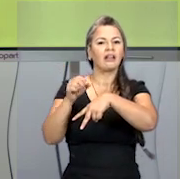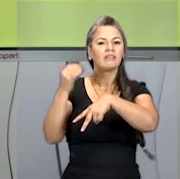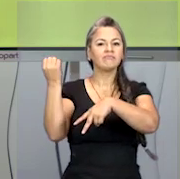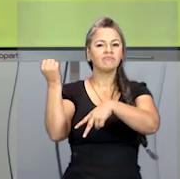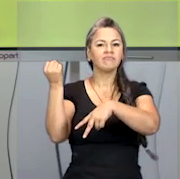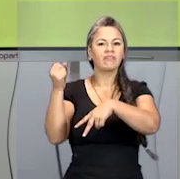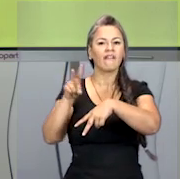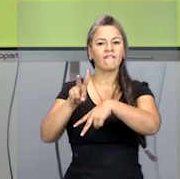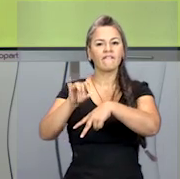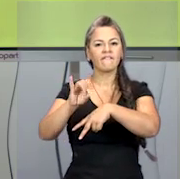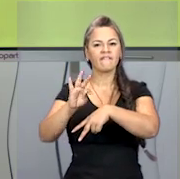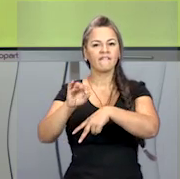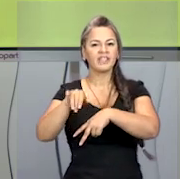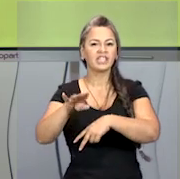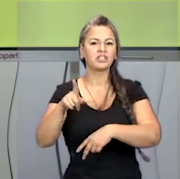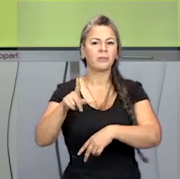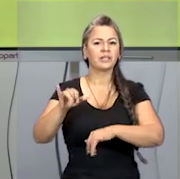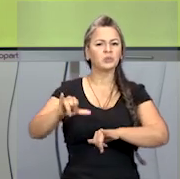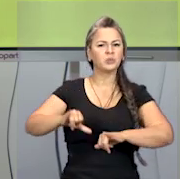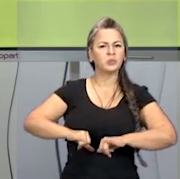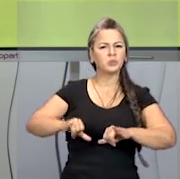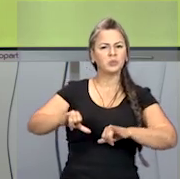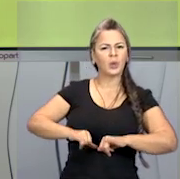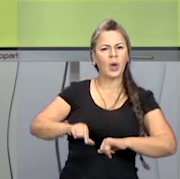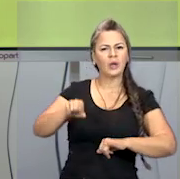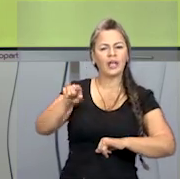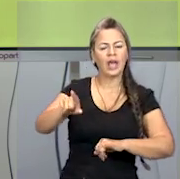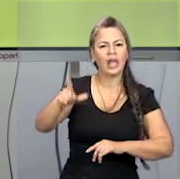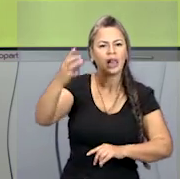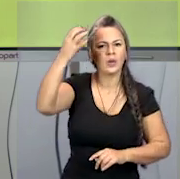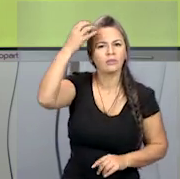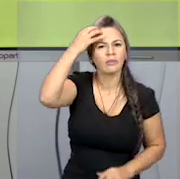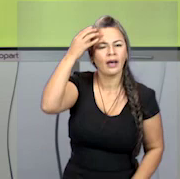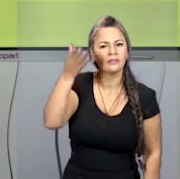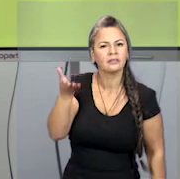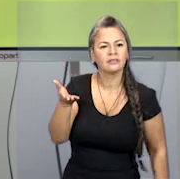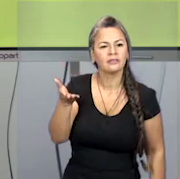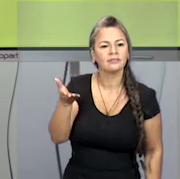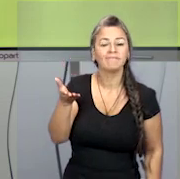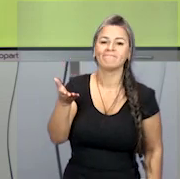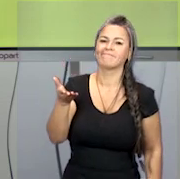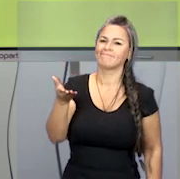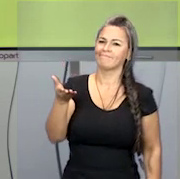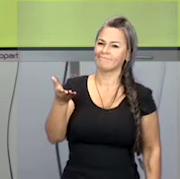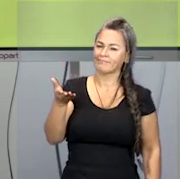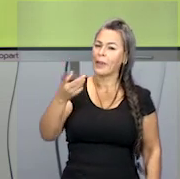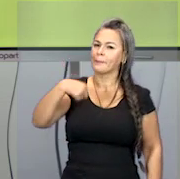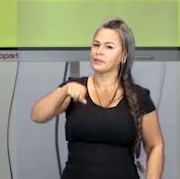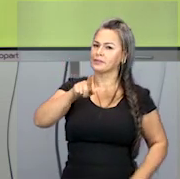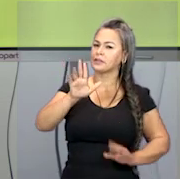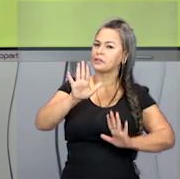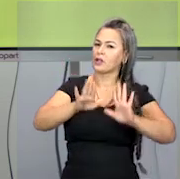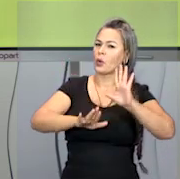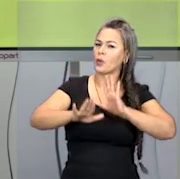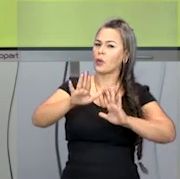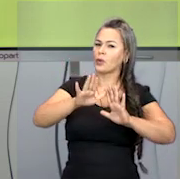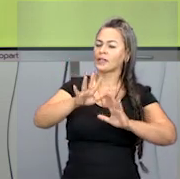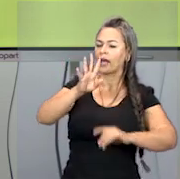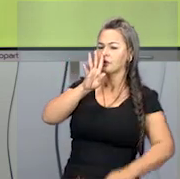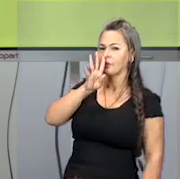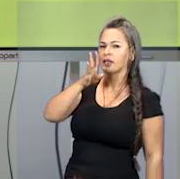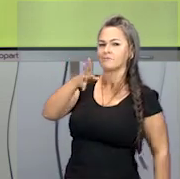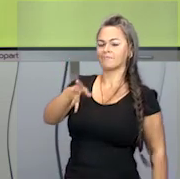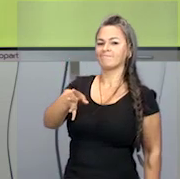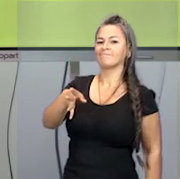posso negar o papel da sociedade na vida desse indivíduo. Então, por isso que nós temos que levar vários elementos